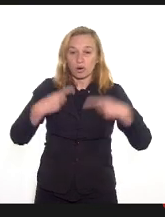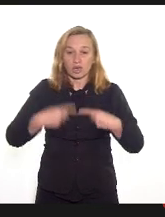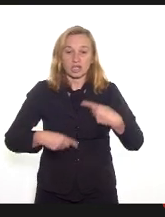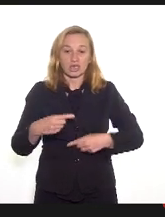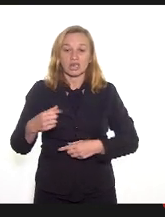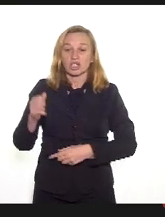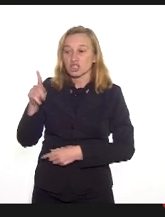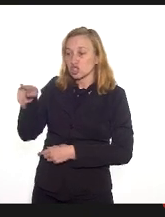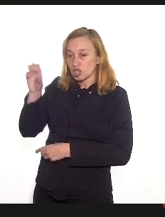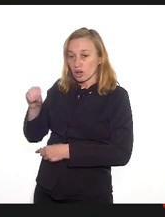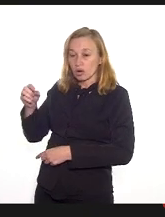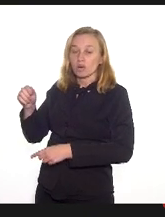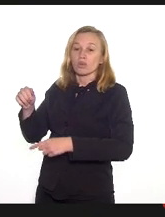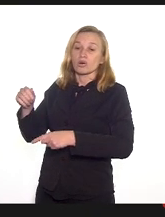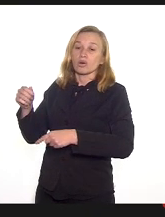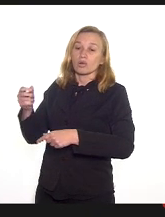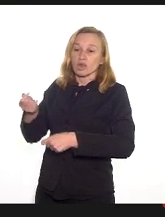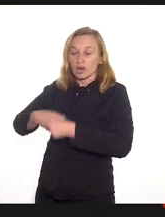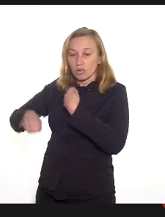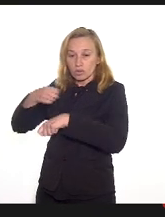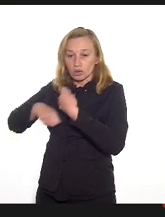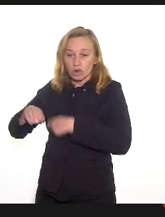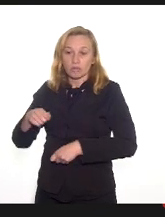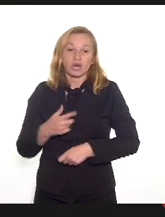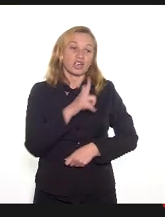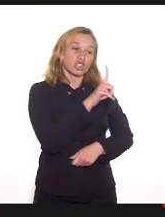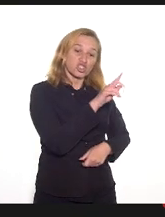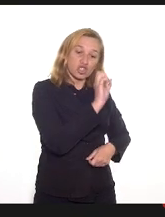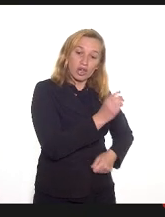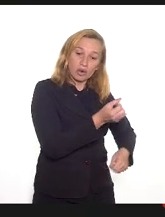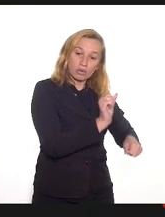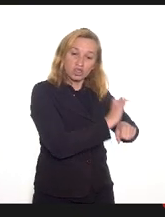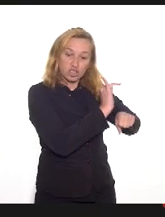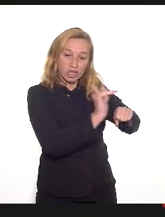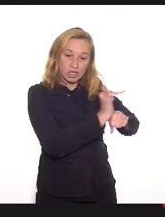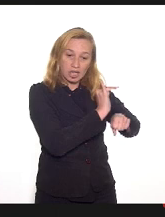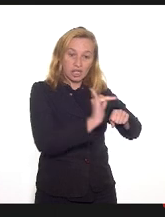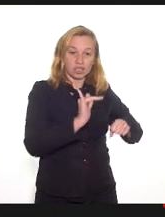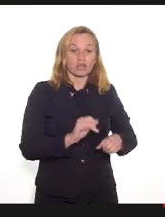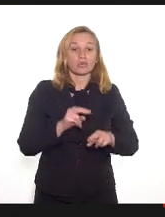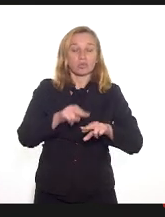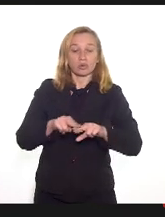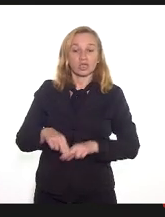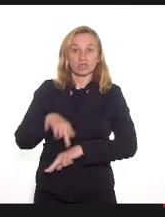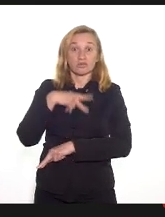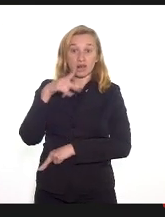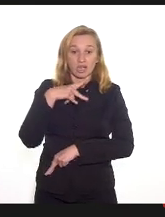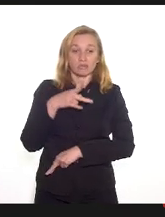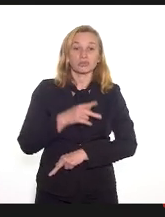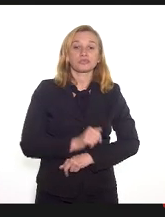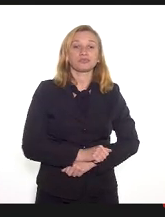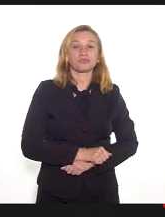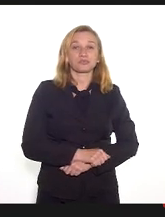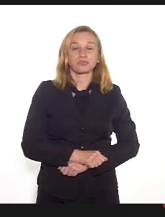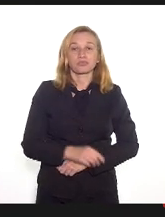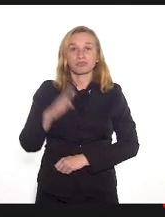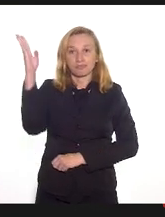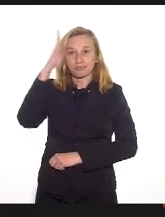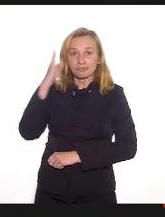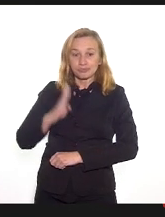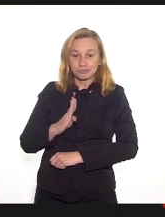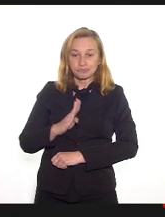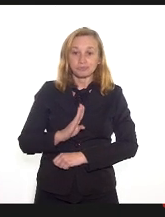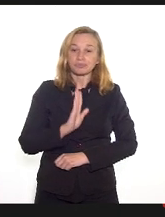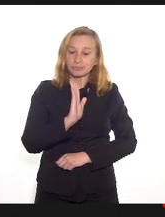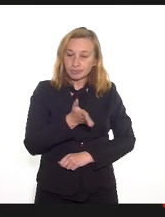geoeconômicas e geoestratégicas que nos condicionam. Por isso que nós afirmamos que o Brasil, e isso